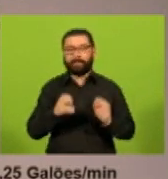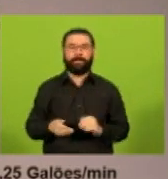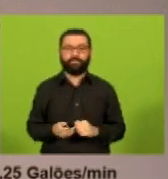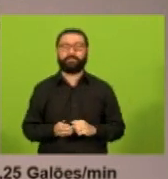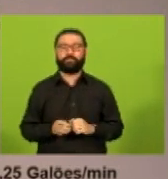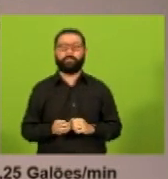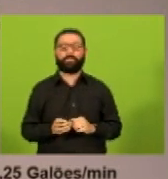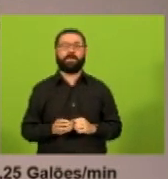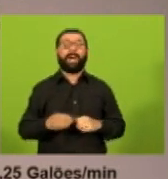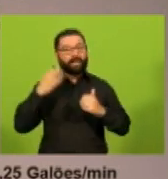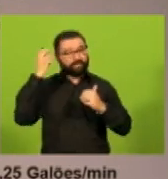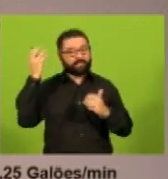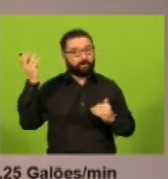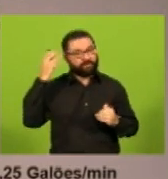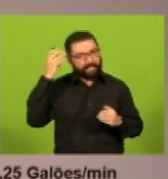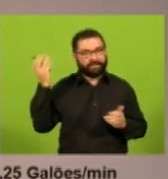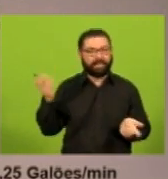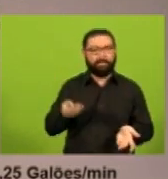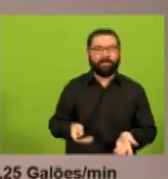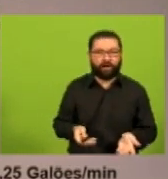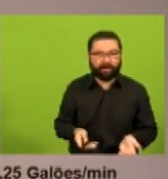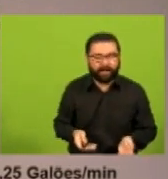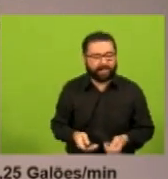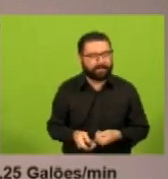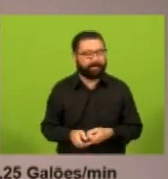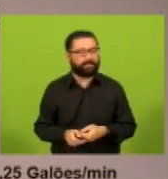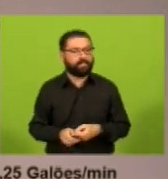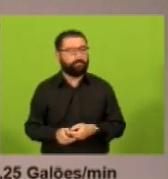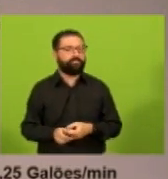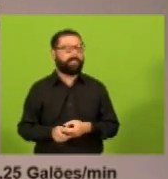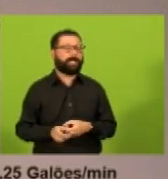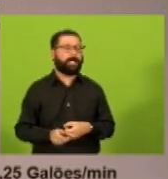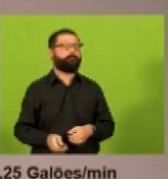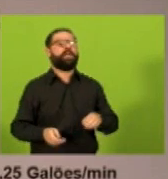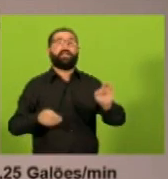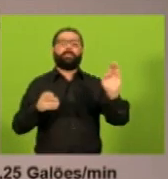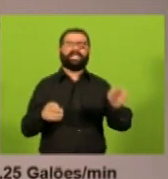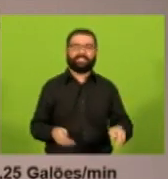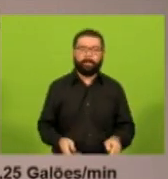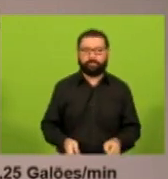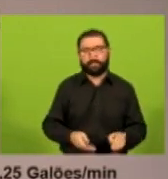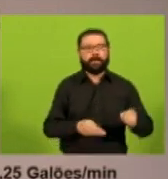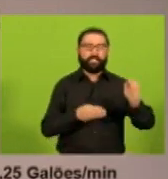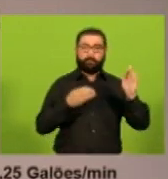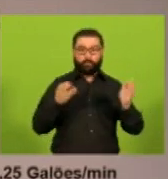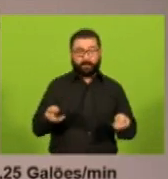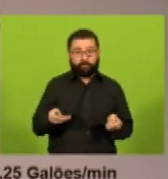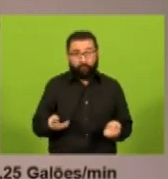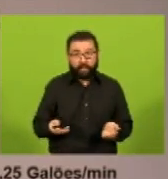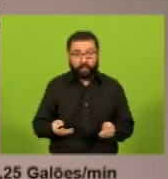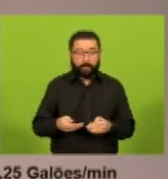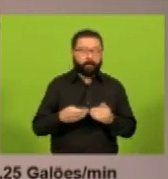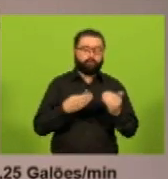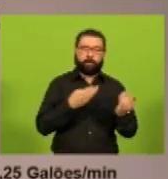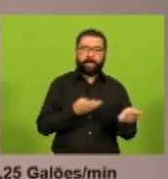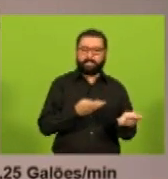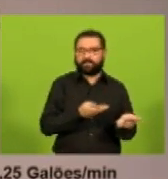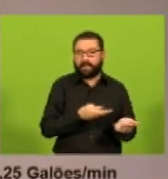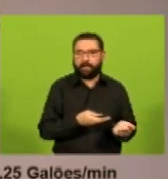aí. Aproximadamente 1 litro por minuto. Aí você já consegue entender melhor, né? Essa vazão e tá aí. Mas sempre, porque